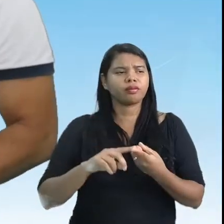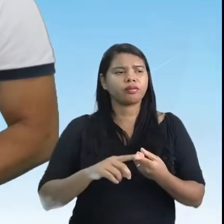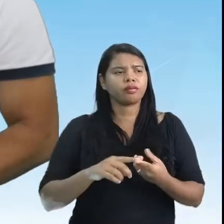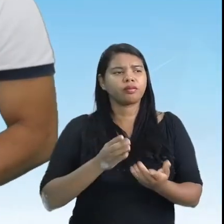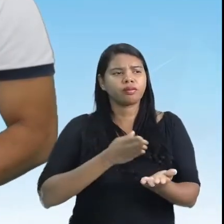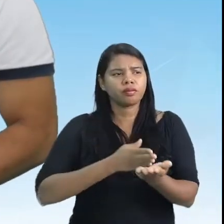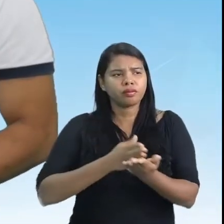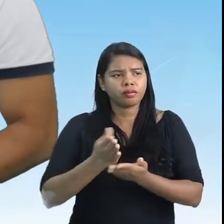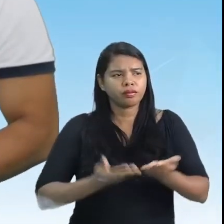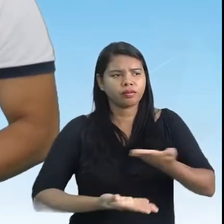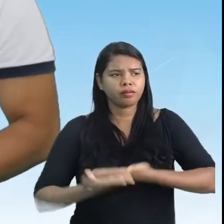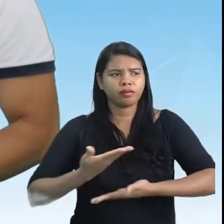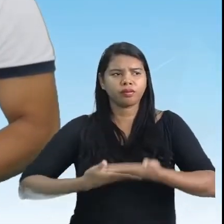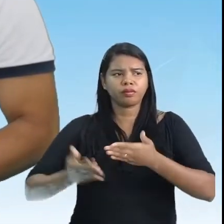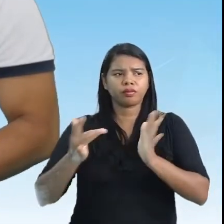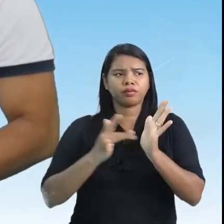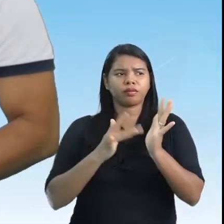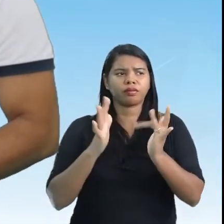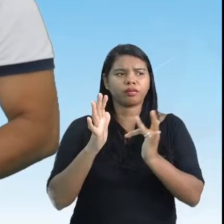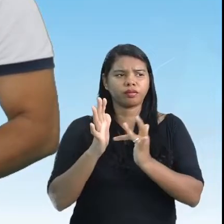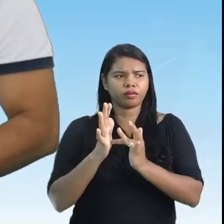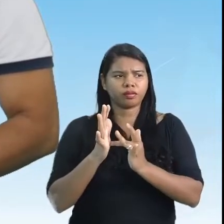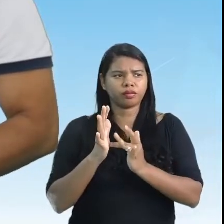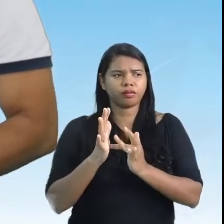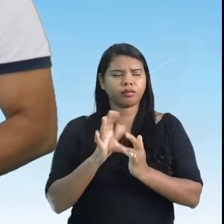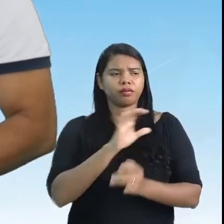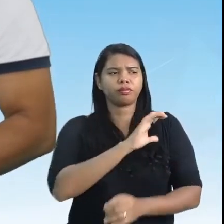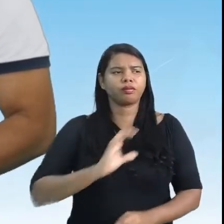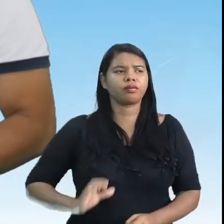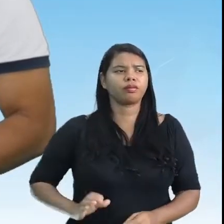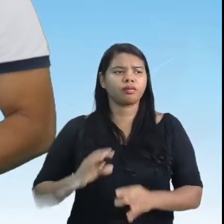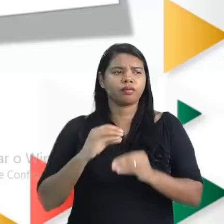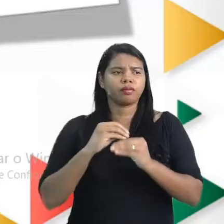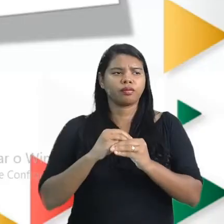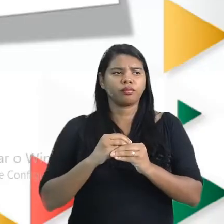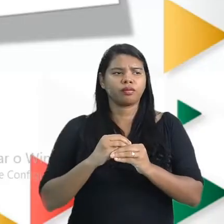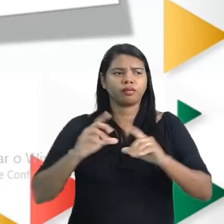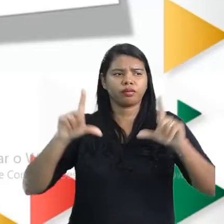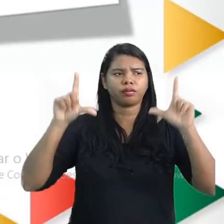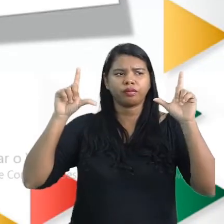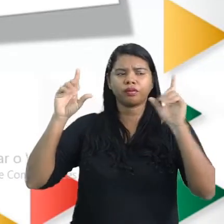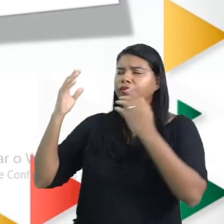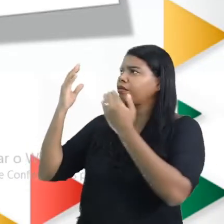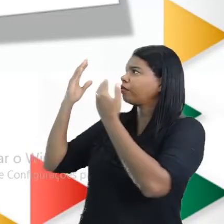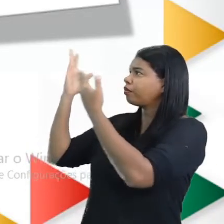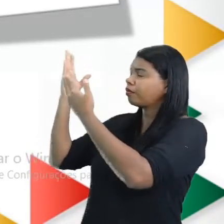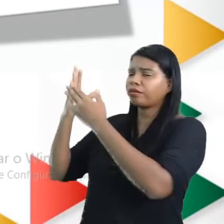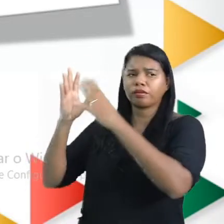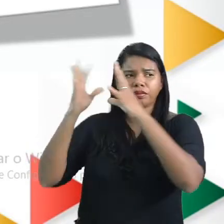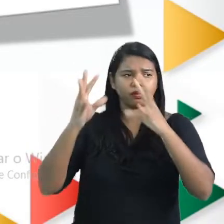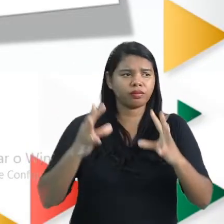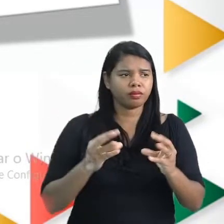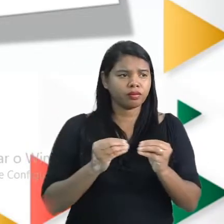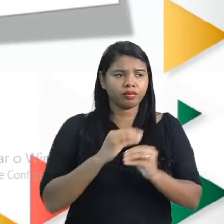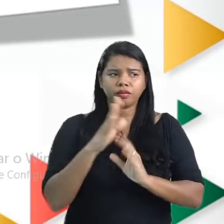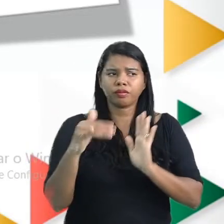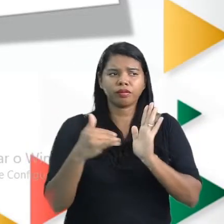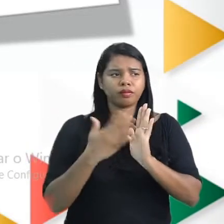caminhada na figura, claro, do Jesus de Nazaré. Sumariamente, eu acho que esse slide aqui, ele resume tudo aquilo que